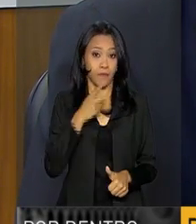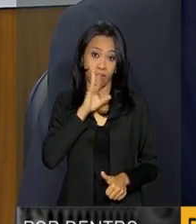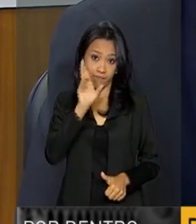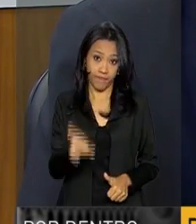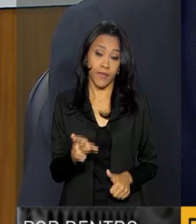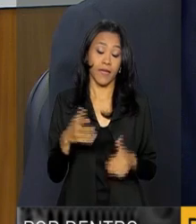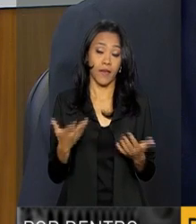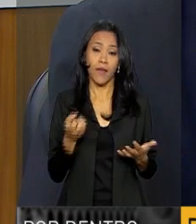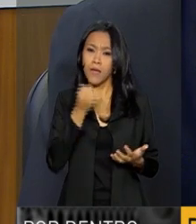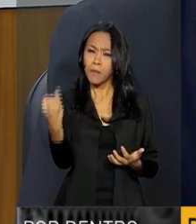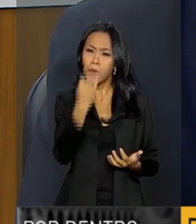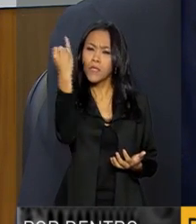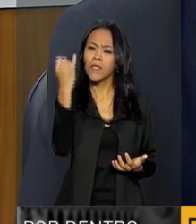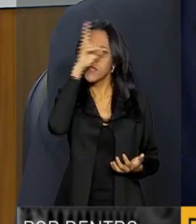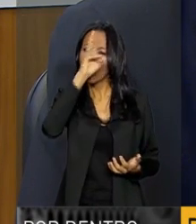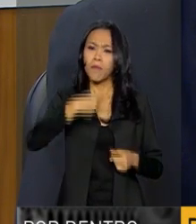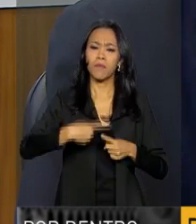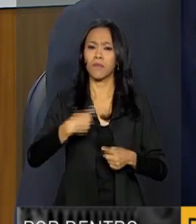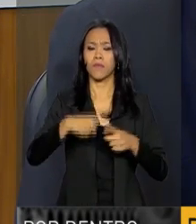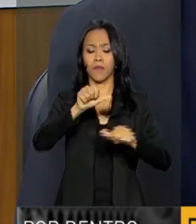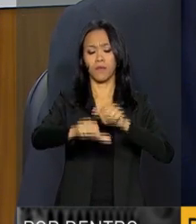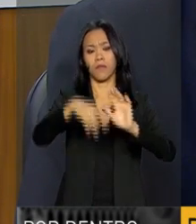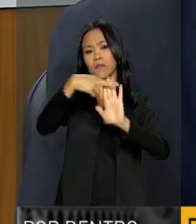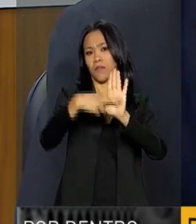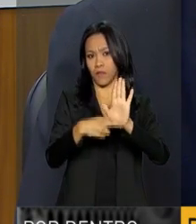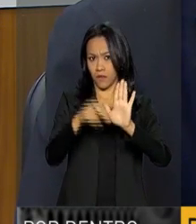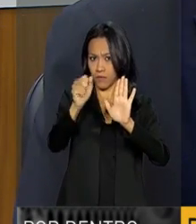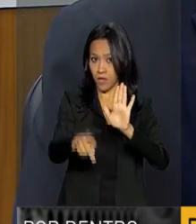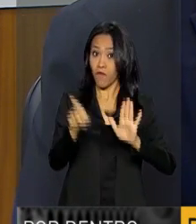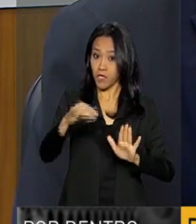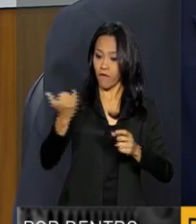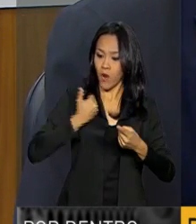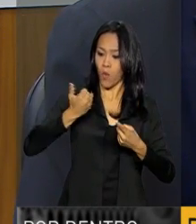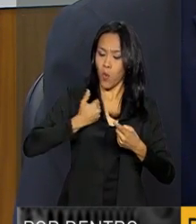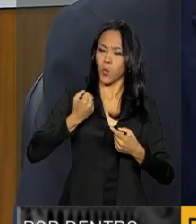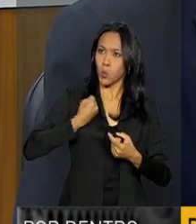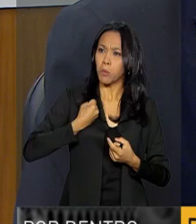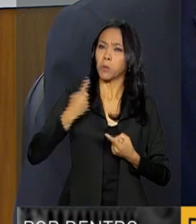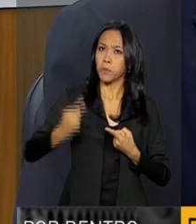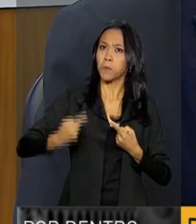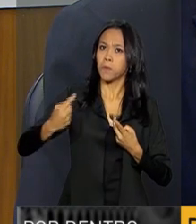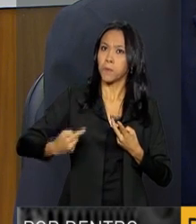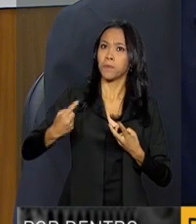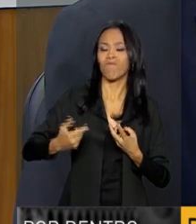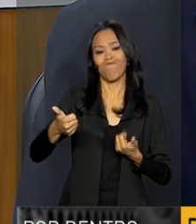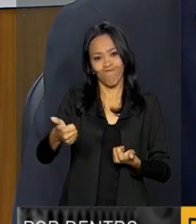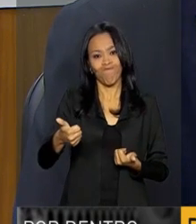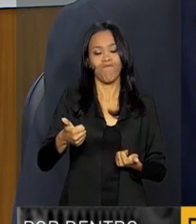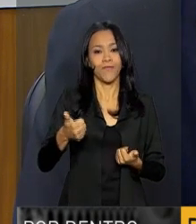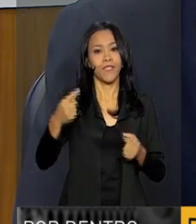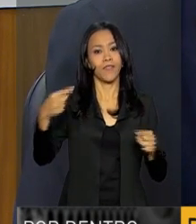porque precisa da reforma da previdência você deu um número que demonstra uma parte da resposta que é o fato